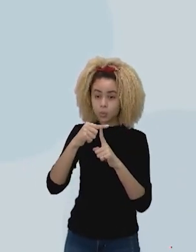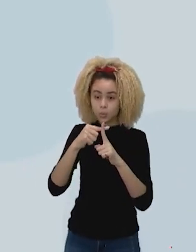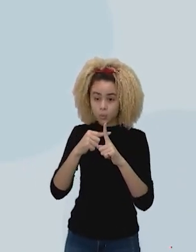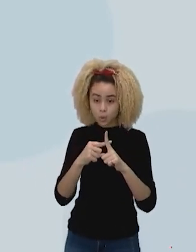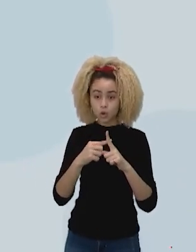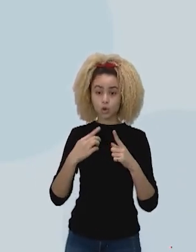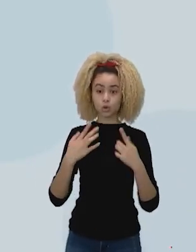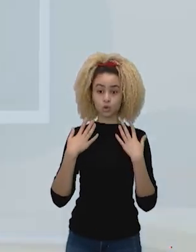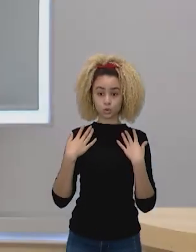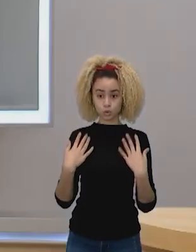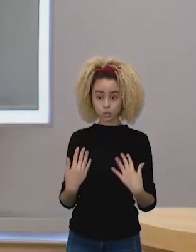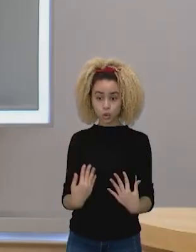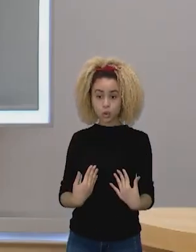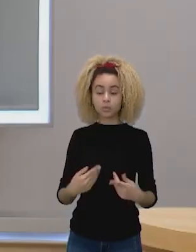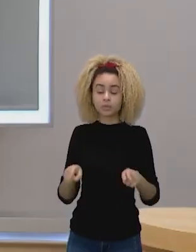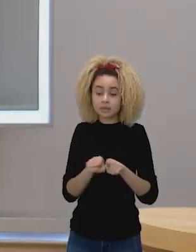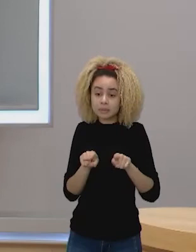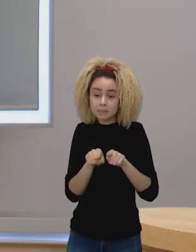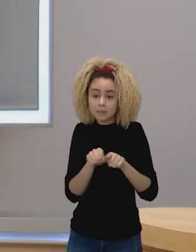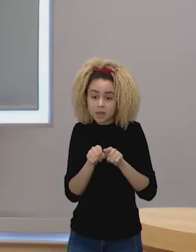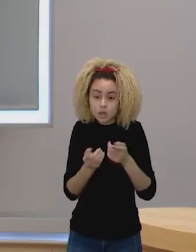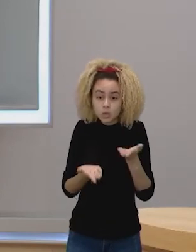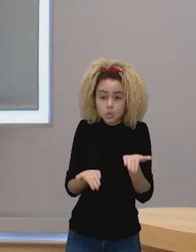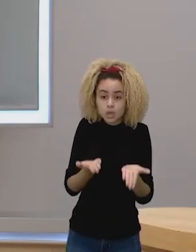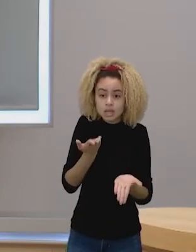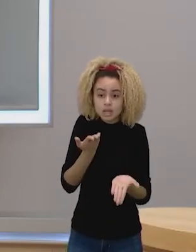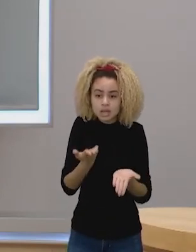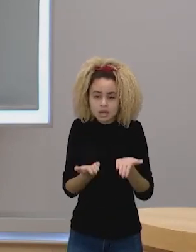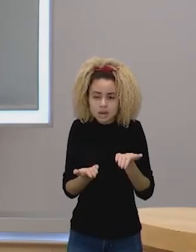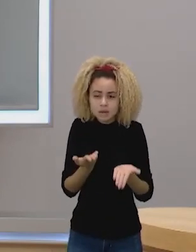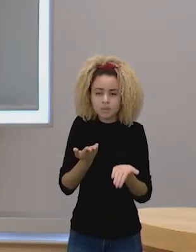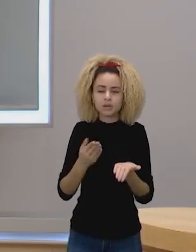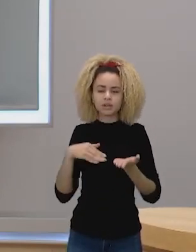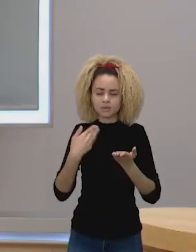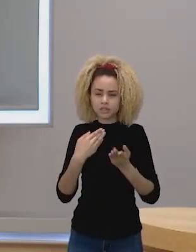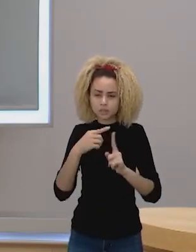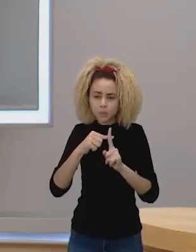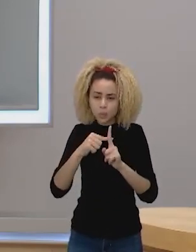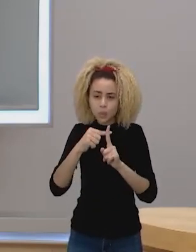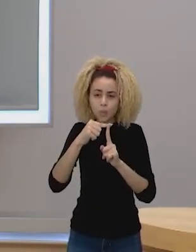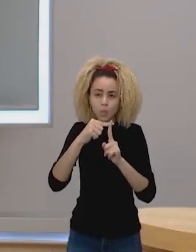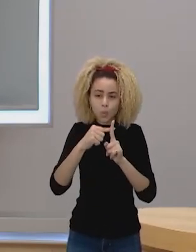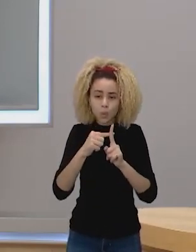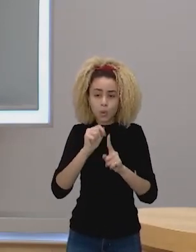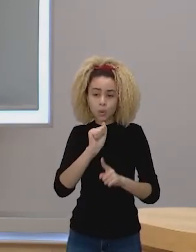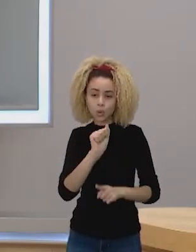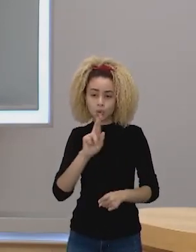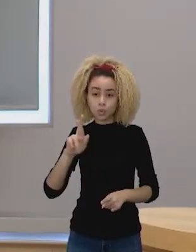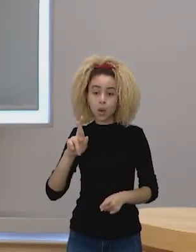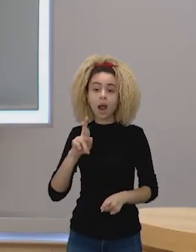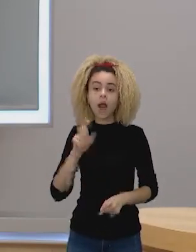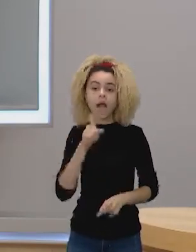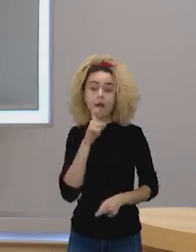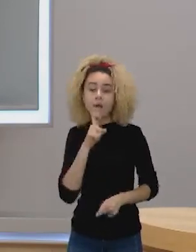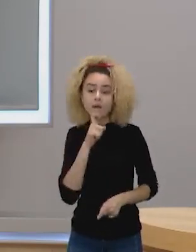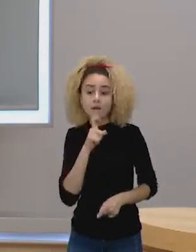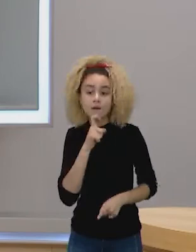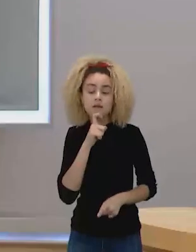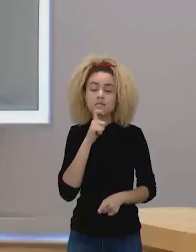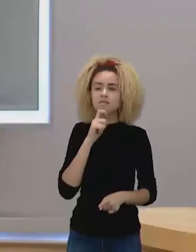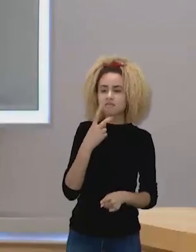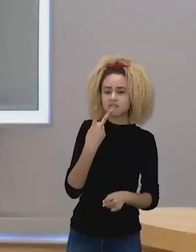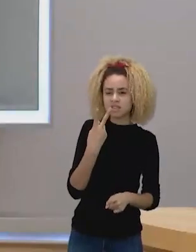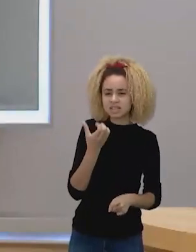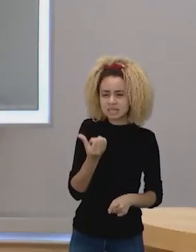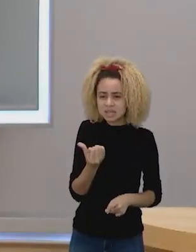ainda em busca do equilíbrio termodinâmico. Então a gente regula ali a temperatura do ar-condicionado por vezes para 25 graus, para 26 graus, não é